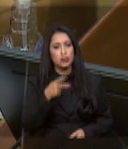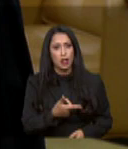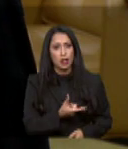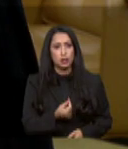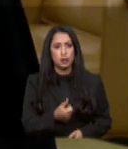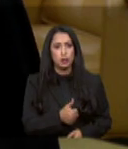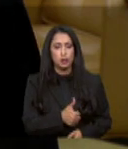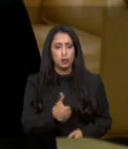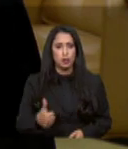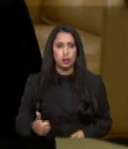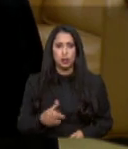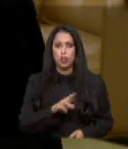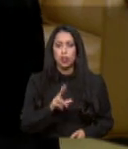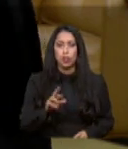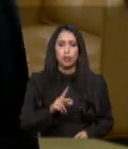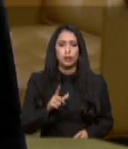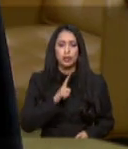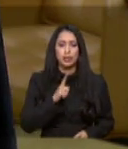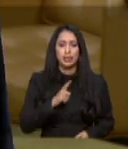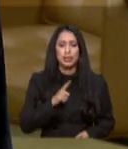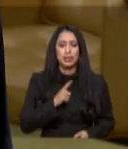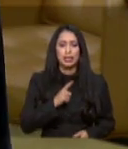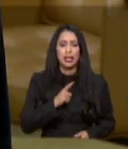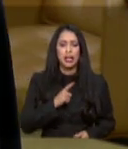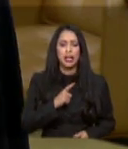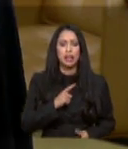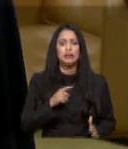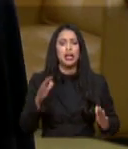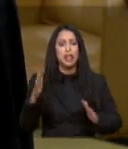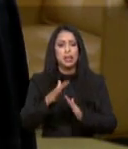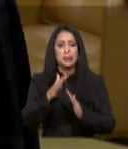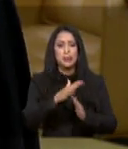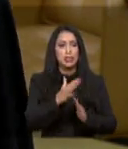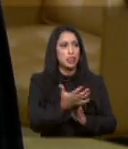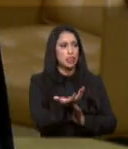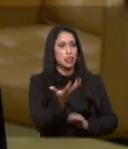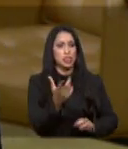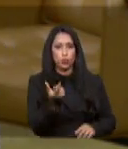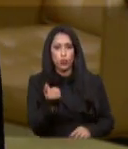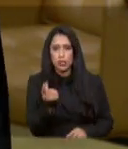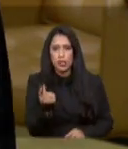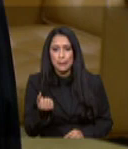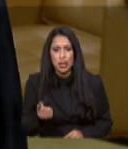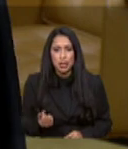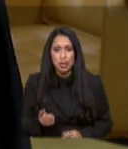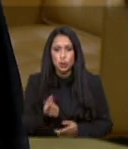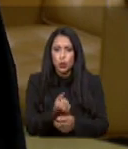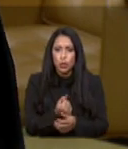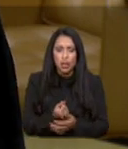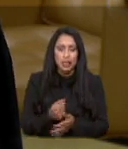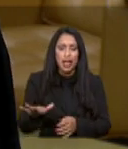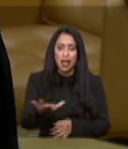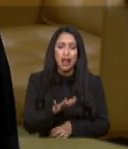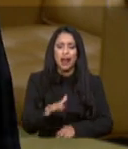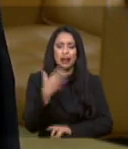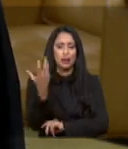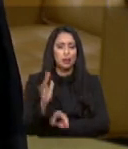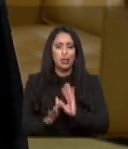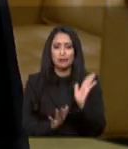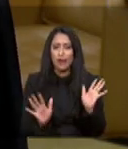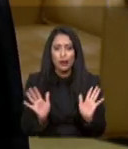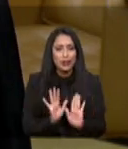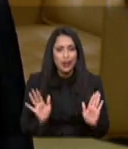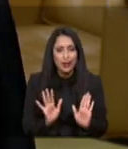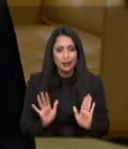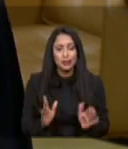2021 não houve qualquer contingenciamento no orçamento da área ambiental. E também em 2022 já há previsão expressa na